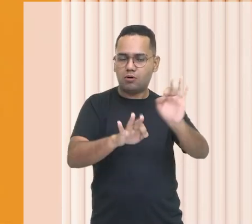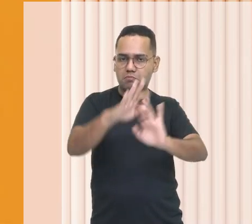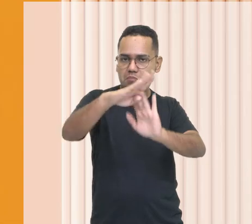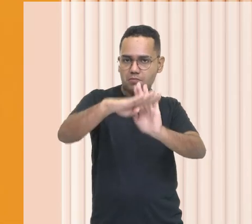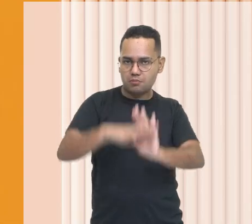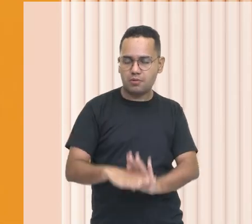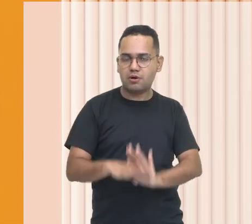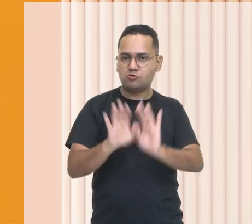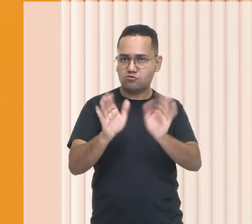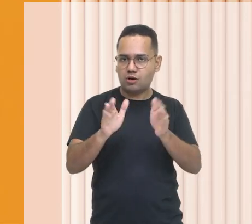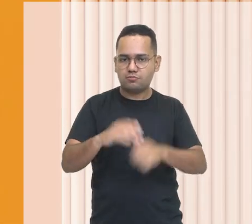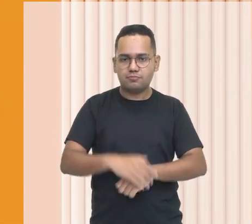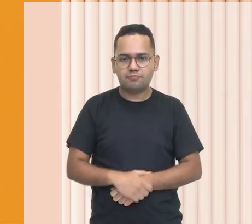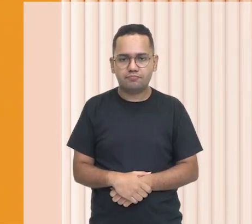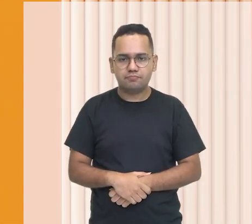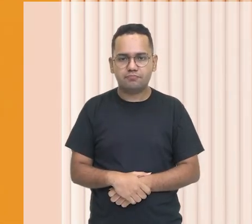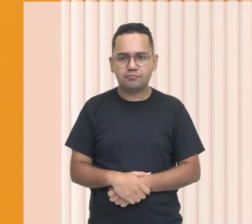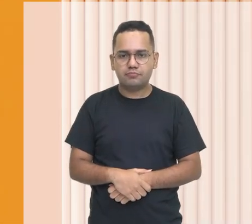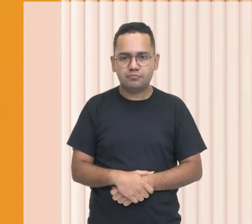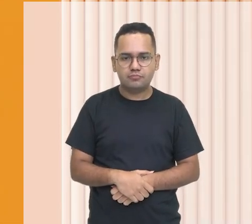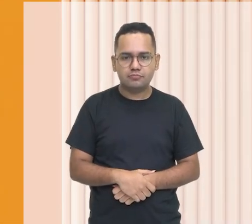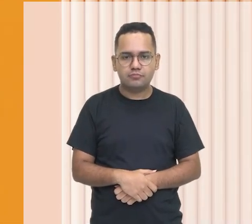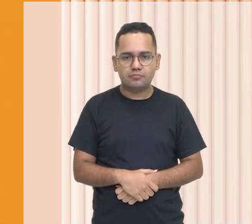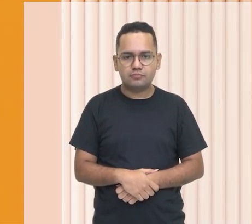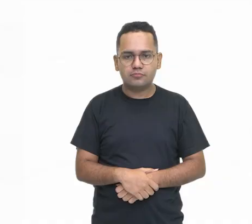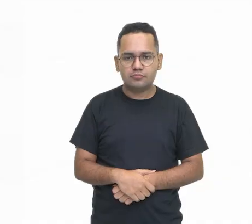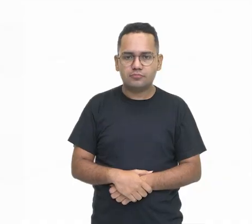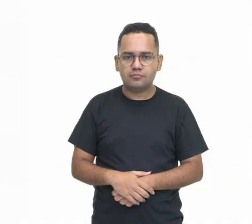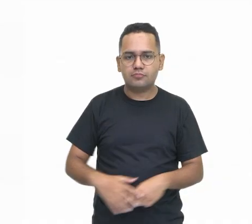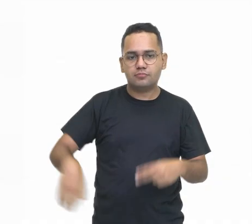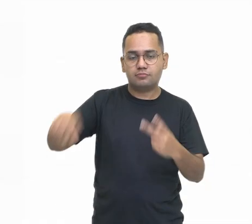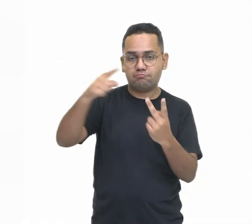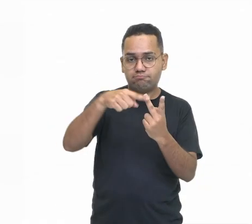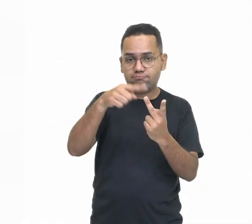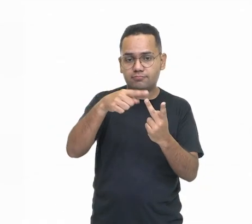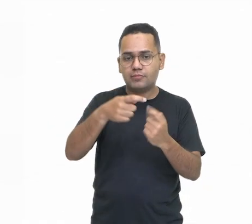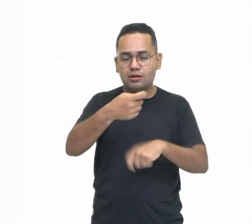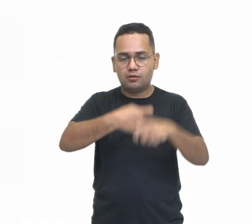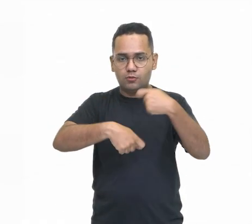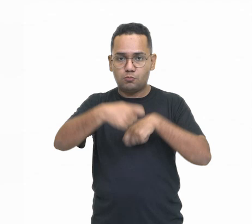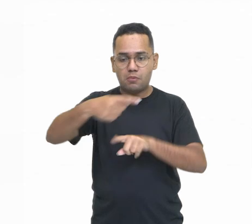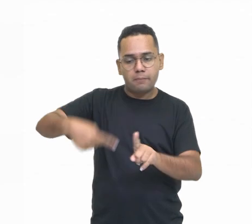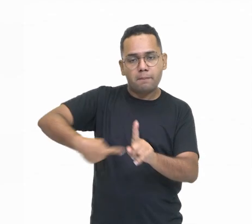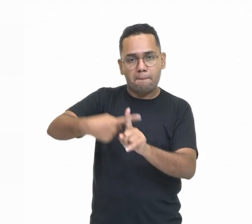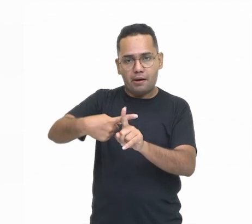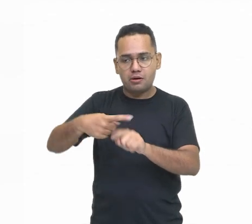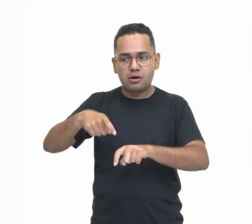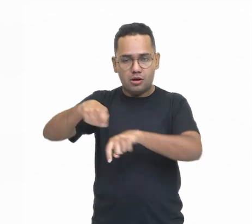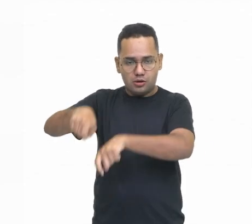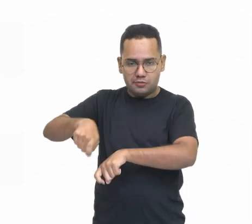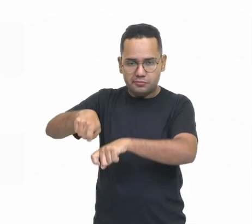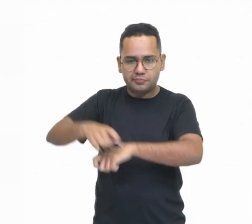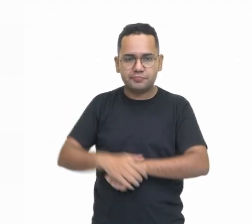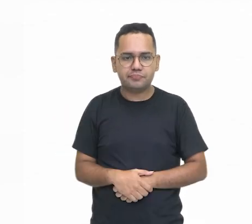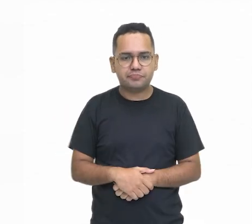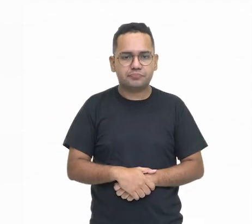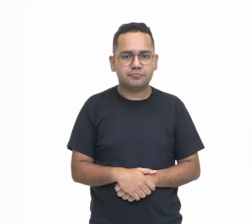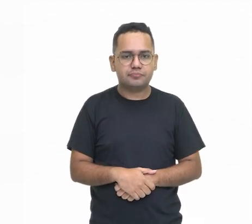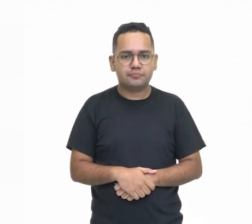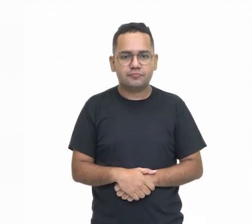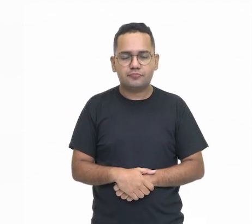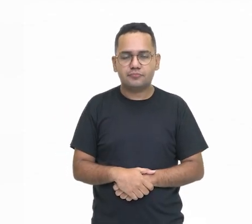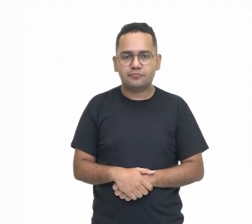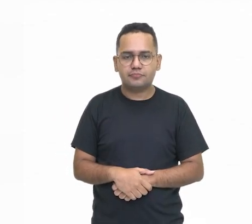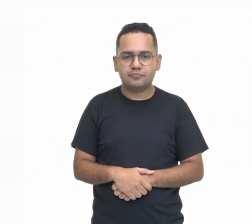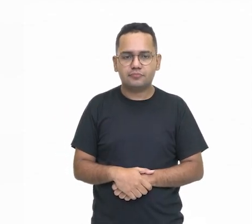Agora vamos para o campo da economia e da agricultura. A base da economia inca era a agricultura,